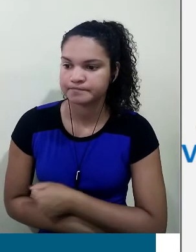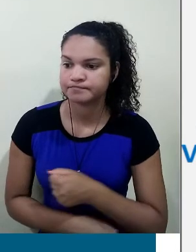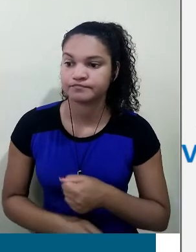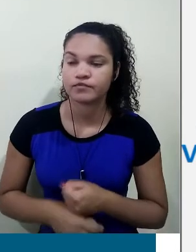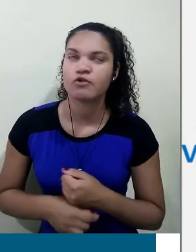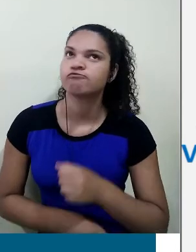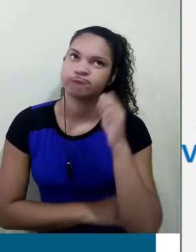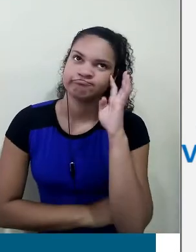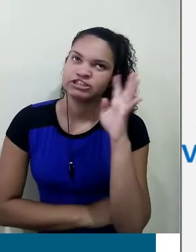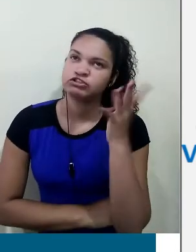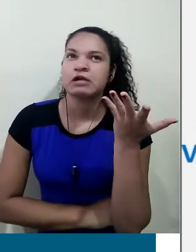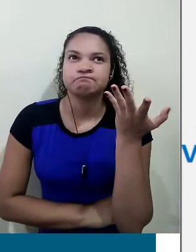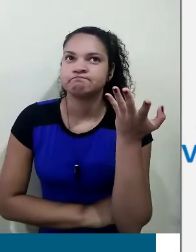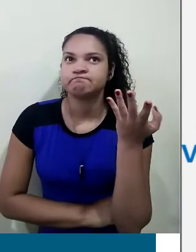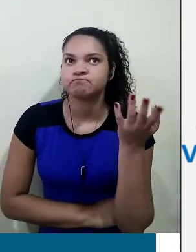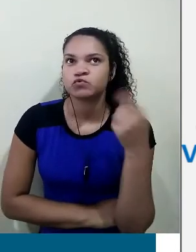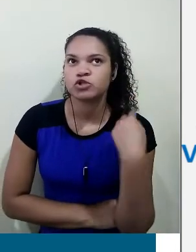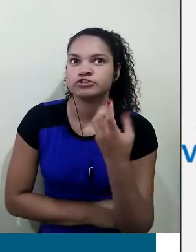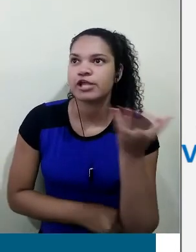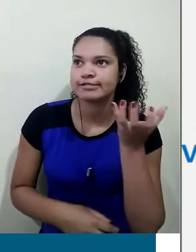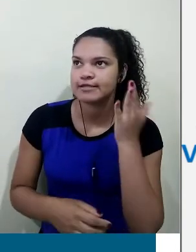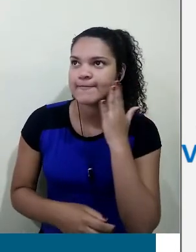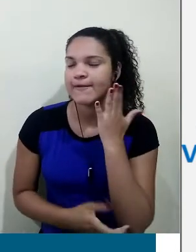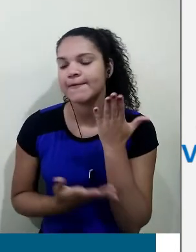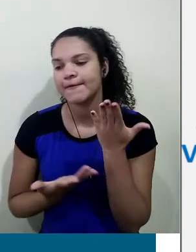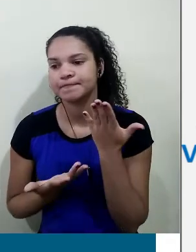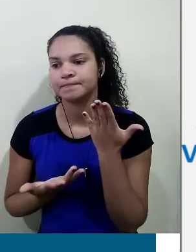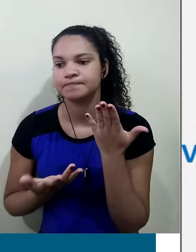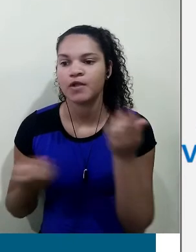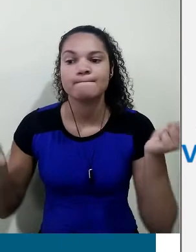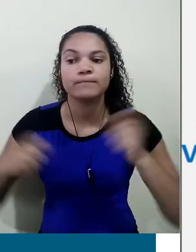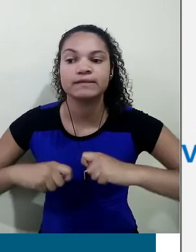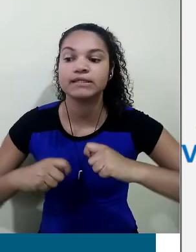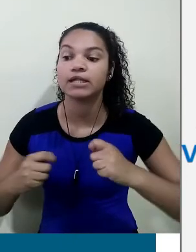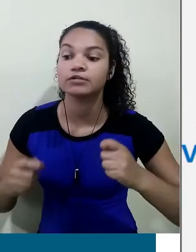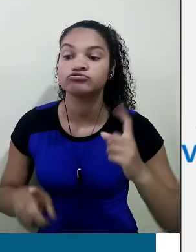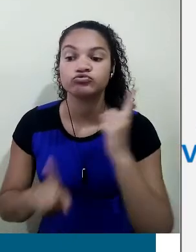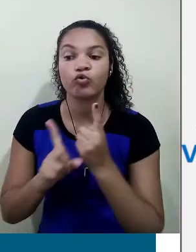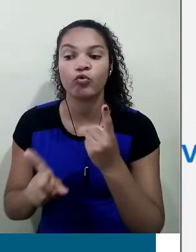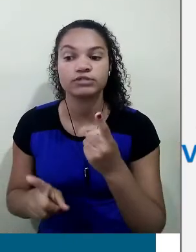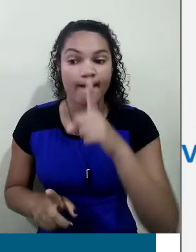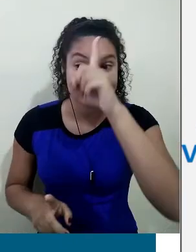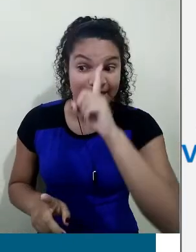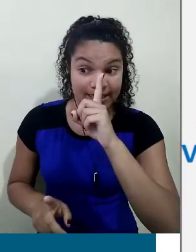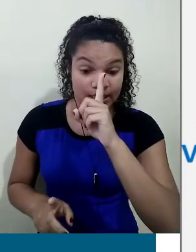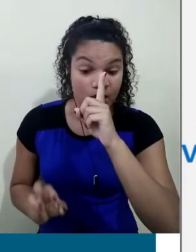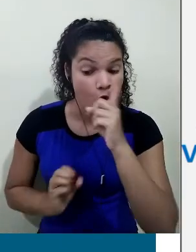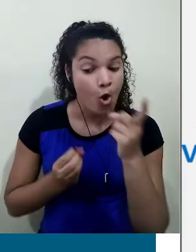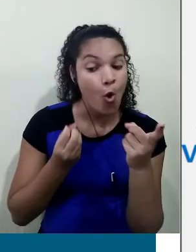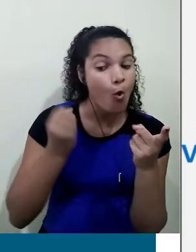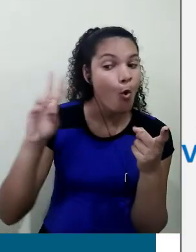duplo heterozigotos. E vamos supor que nós quiséssemos saber a probabilidade de nascerem indivíduos com sementes amarelas